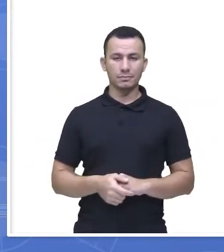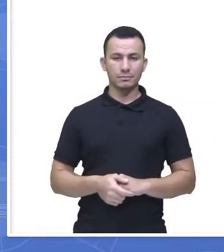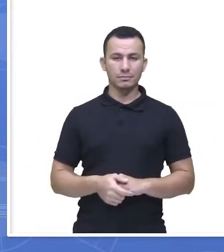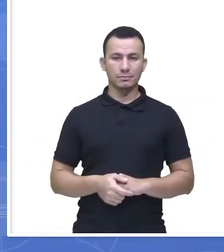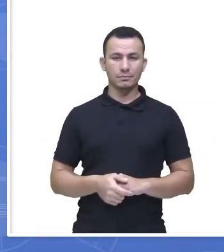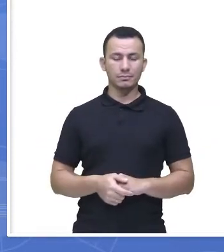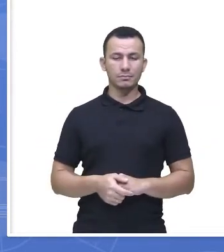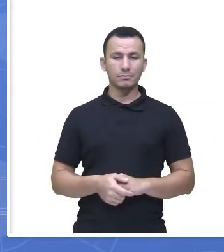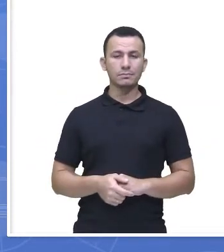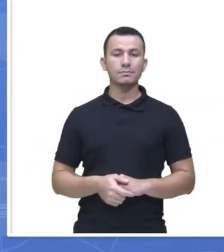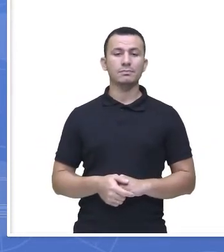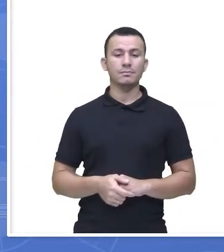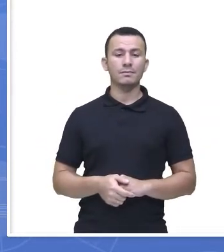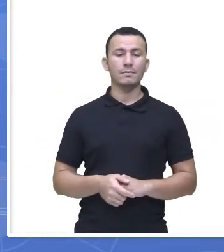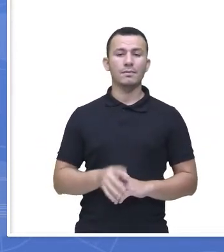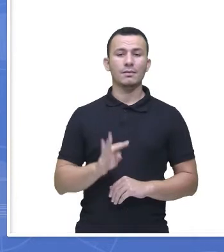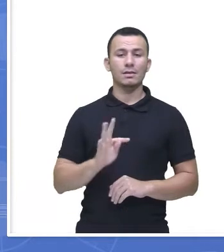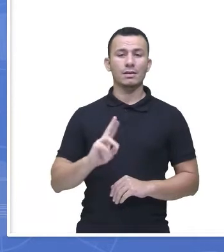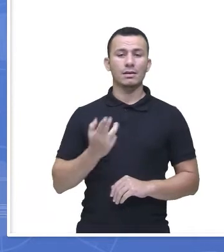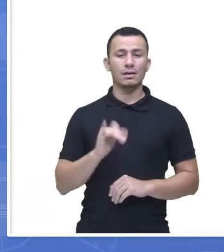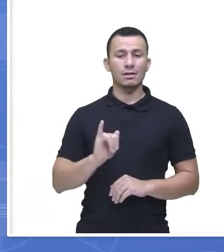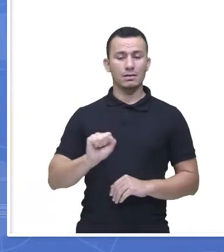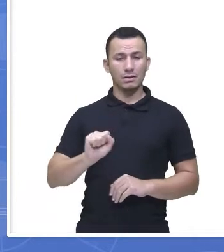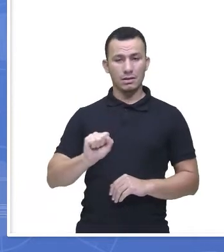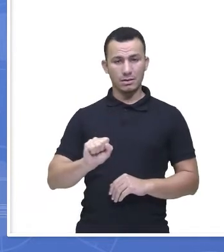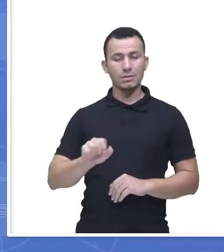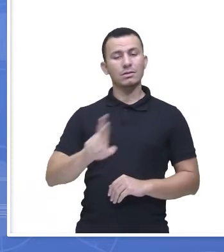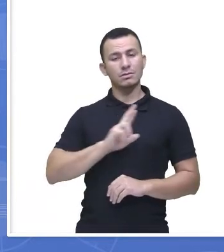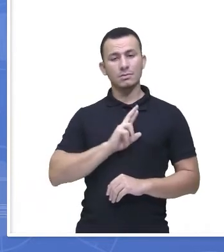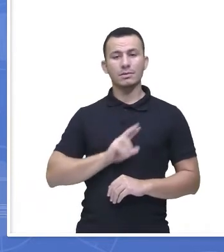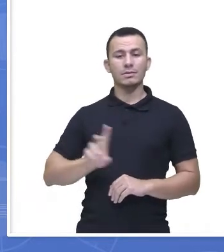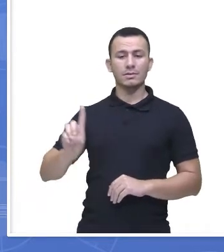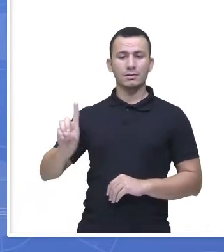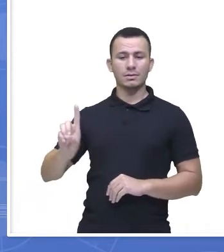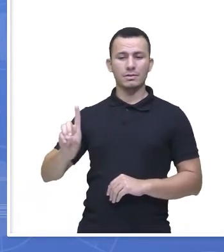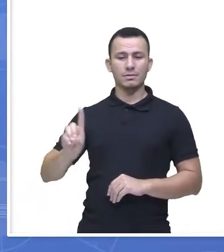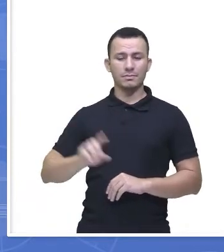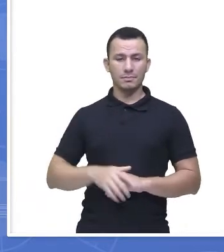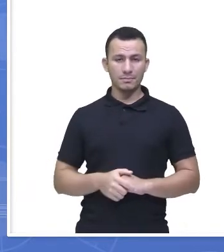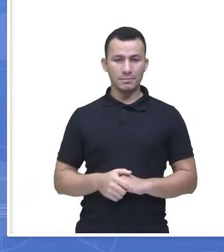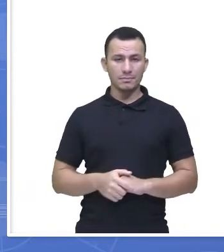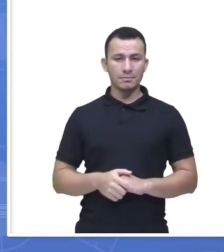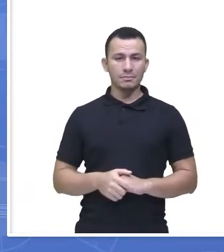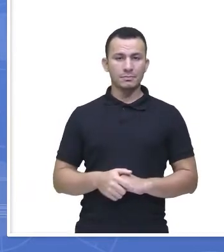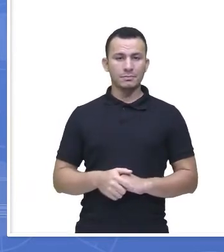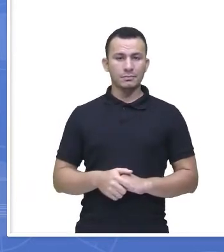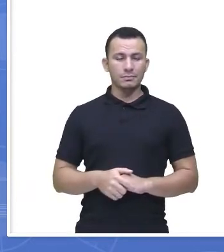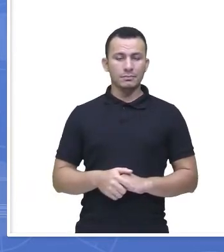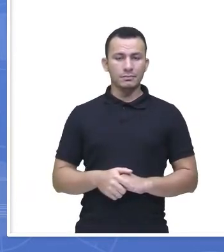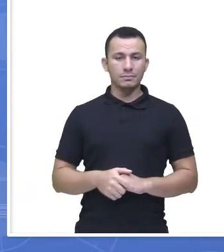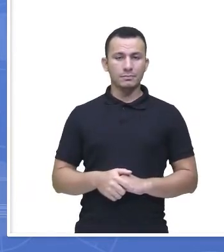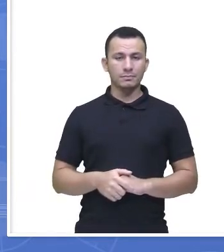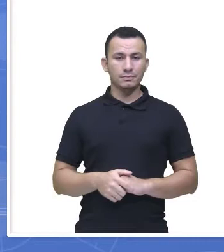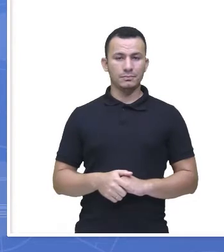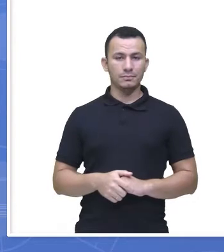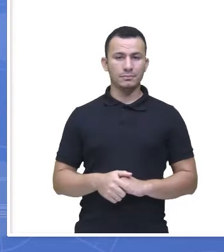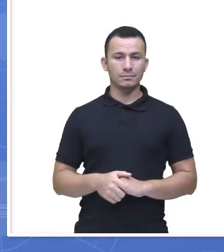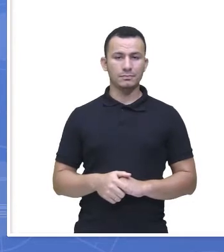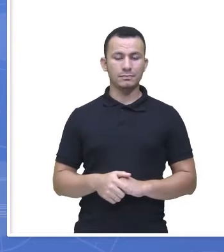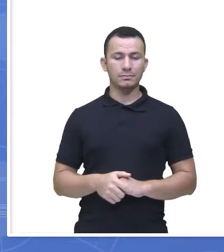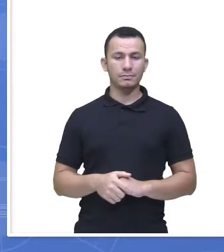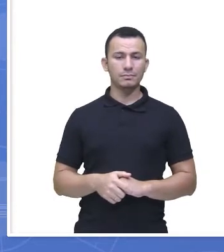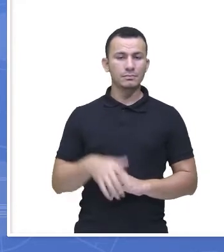cultural imaterial, exceto, a palavra exceto significa menos, fora, né? Então vamos lá, danças e